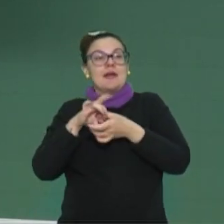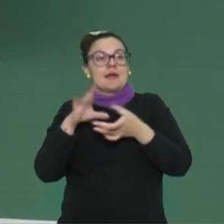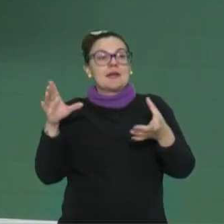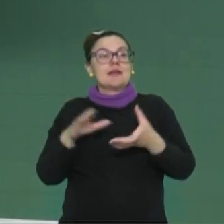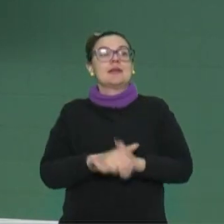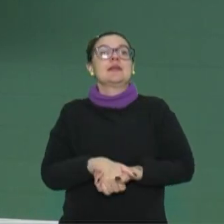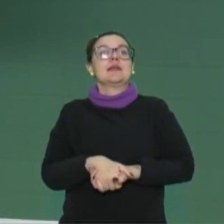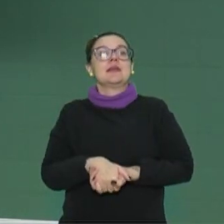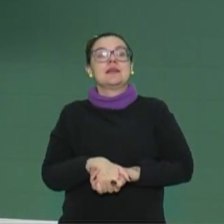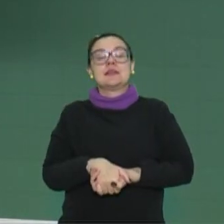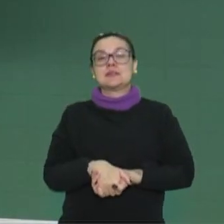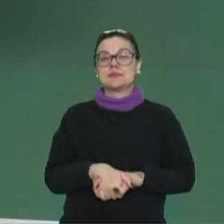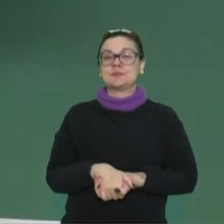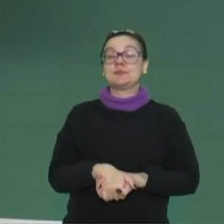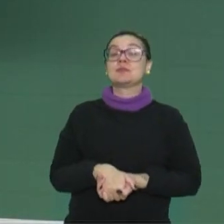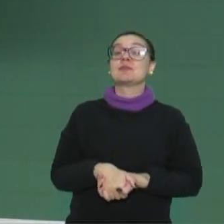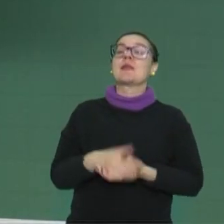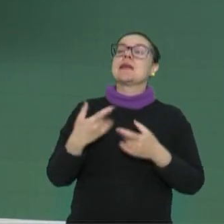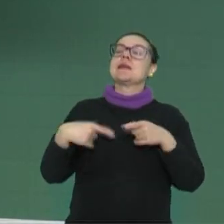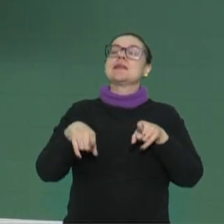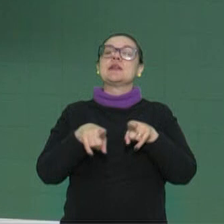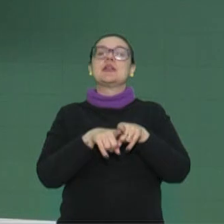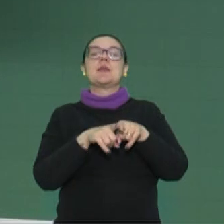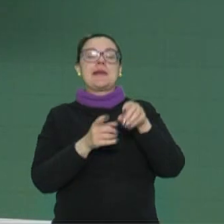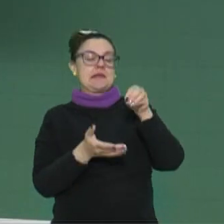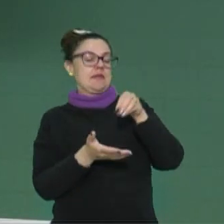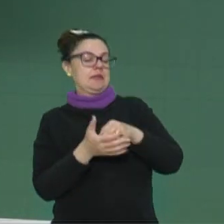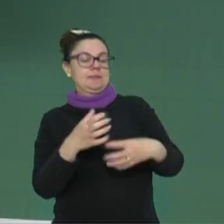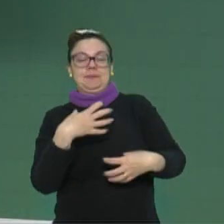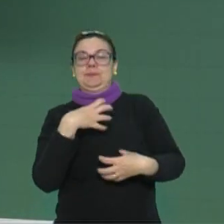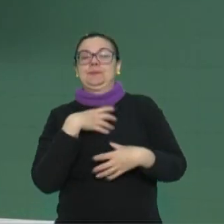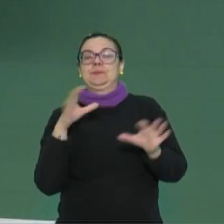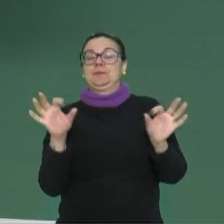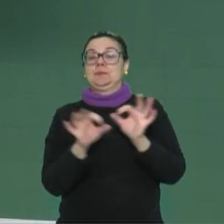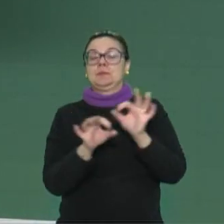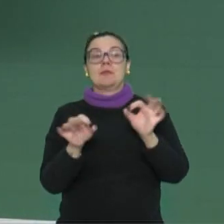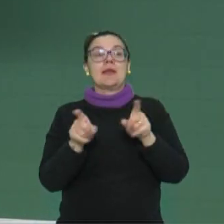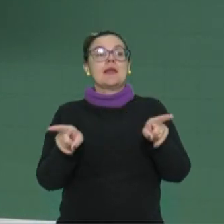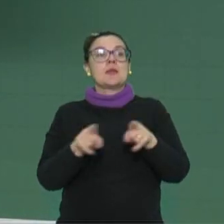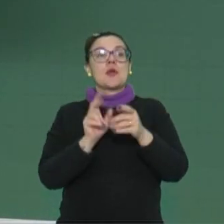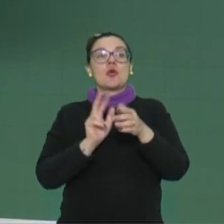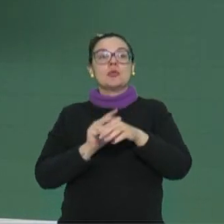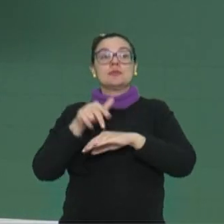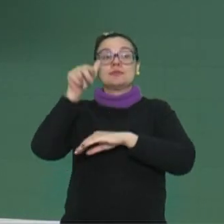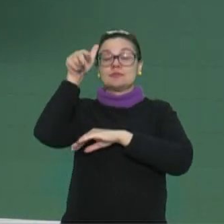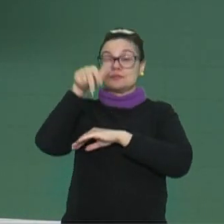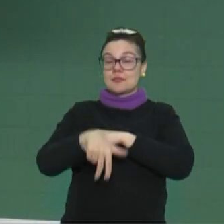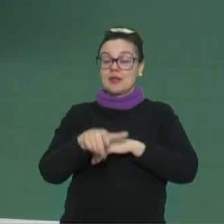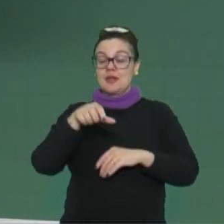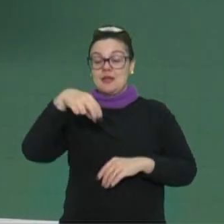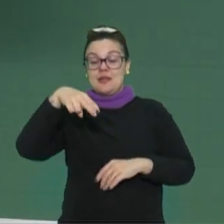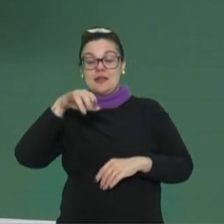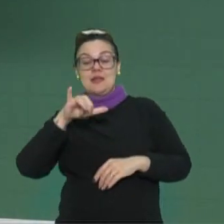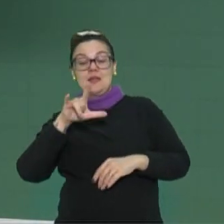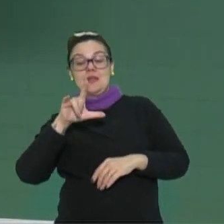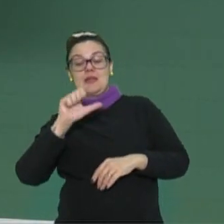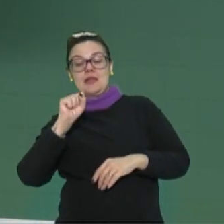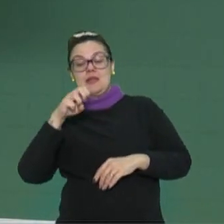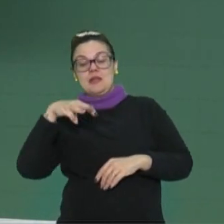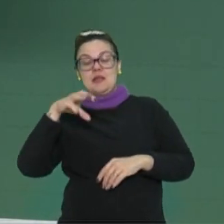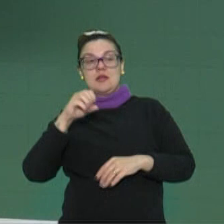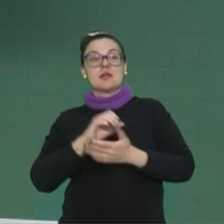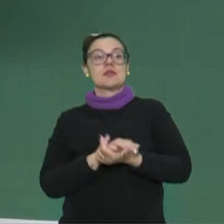muito forte, então essa ausência de sentido e como superar o niilismo. E, por fim, o